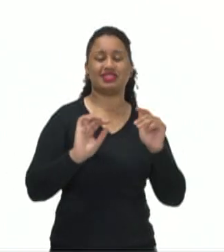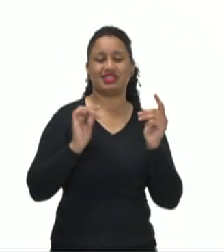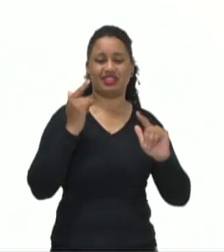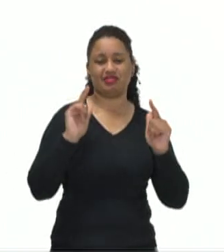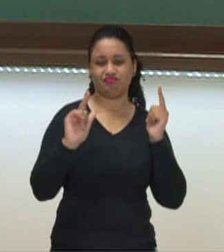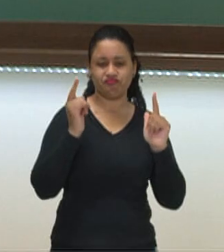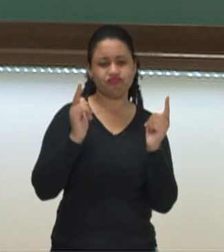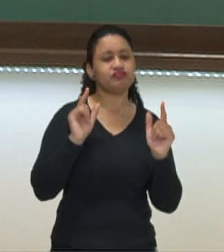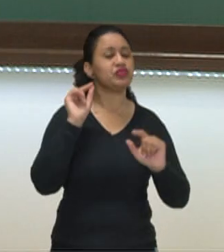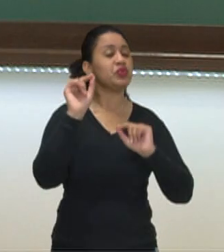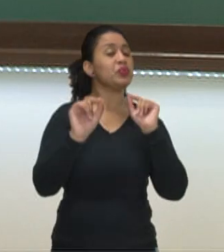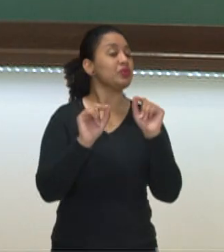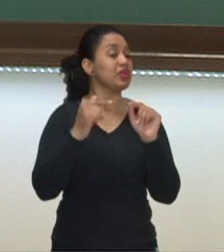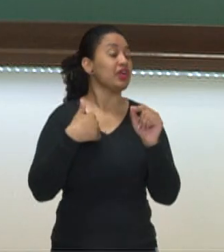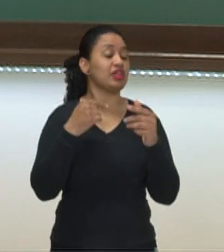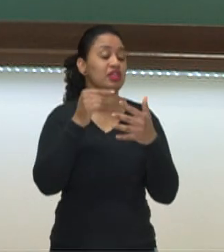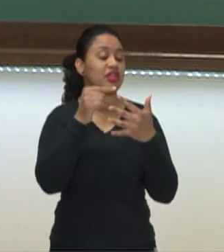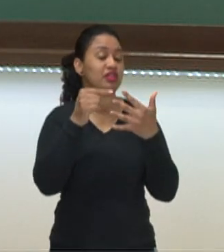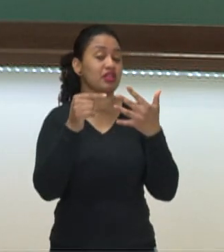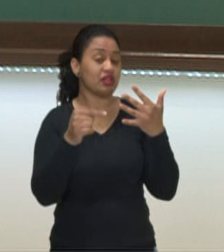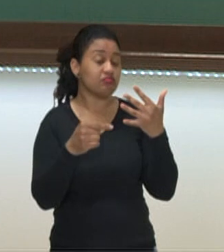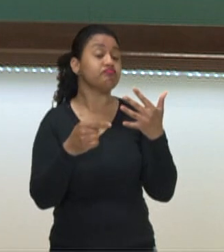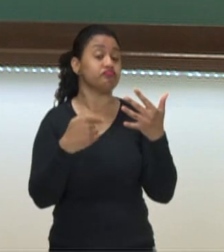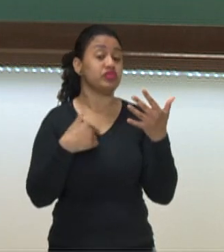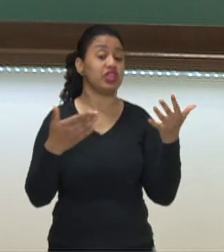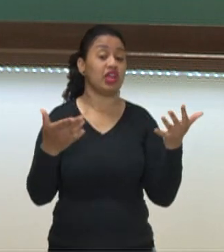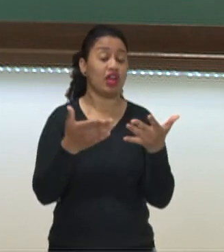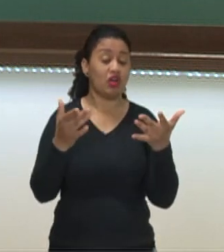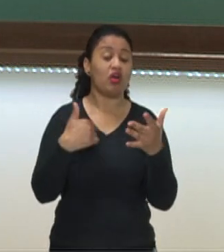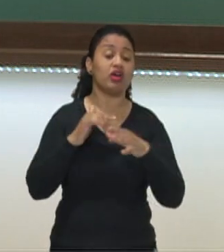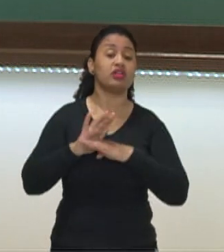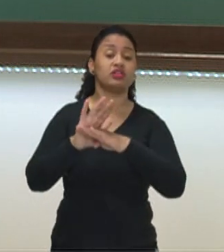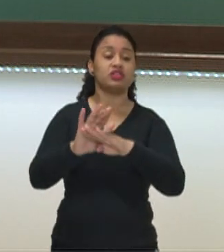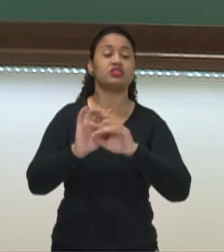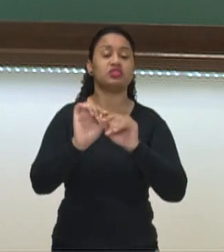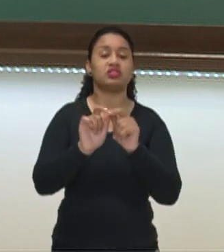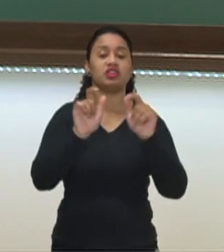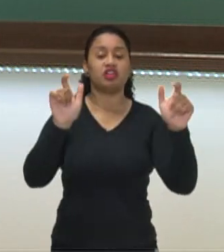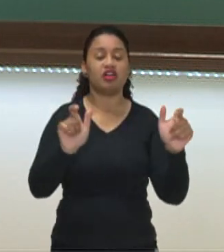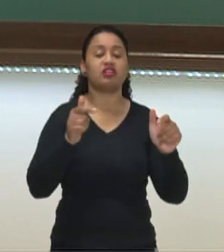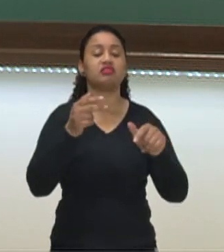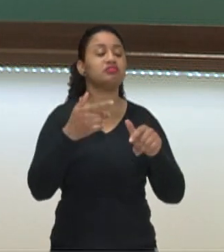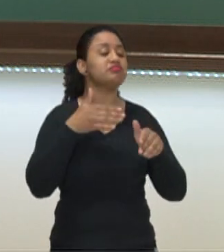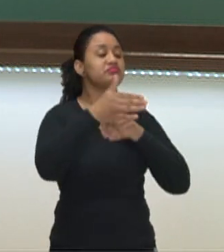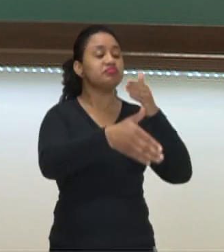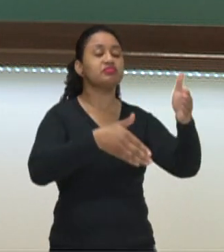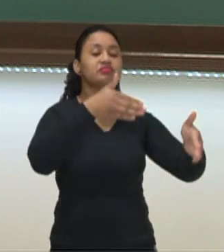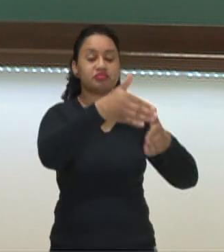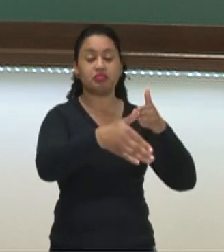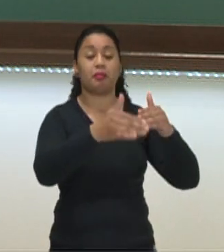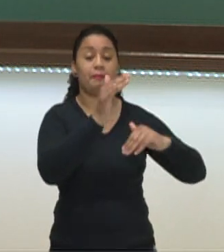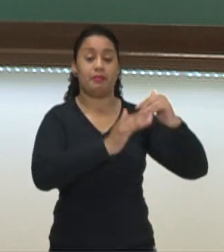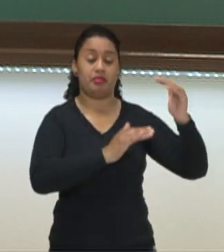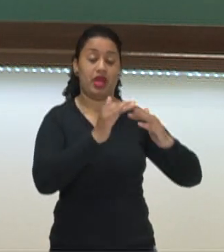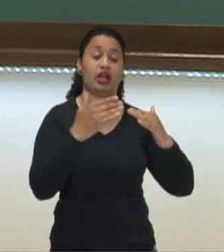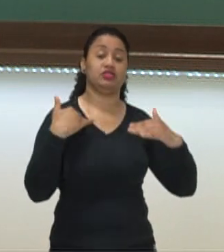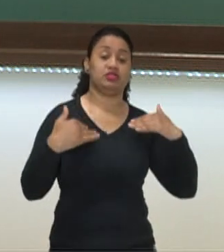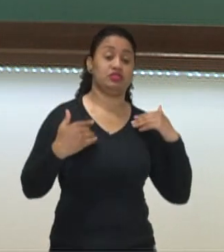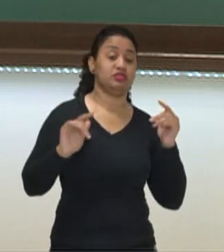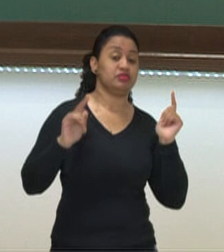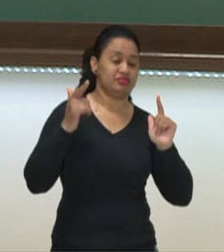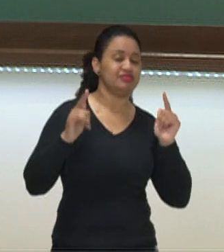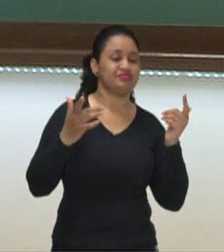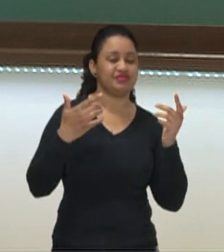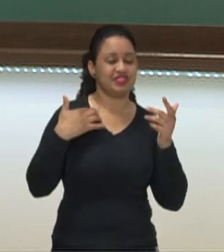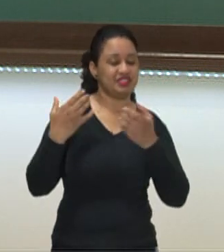aventura. Quais que são esses fatores que ultimamente contribuíram para o aumento da procura dessas práticas corporais de aventura?